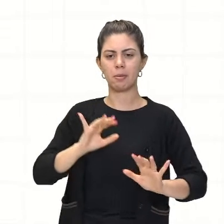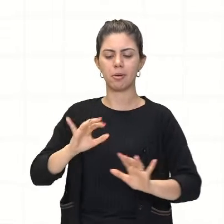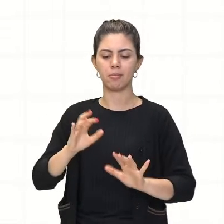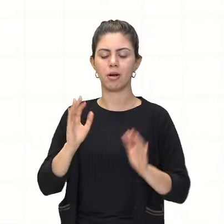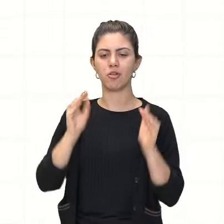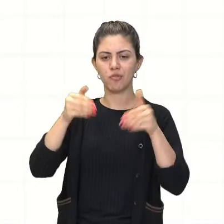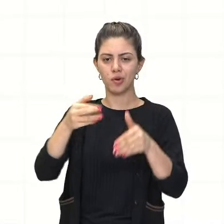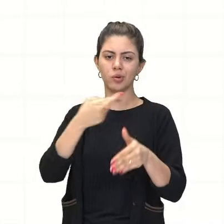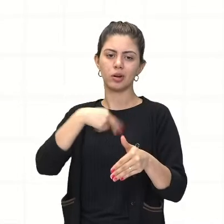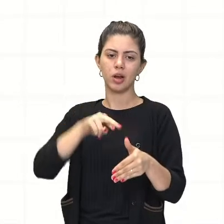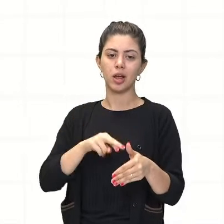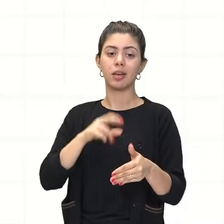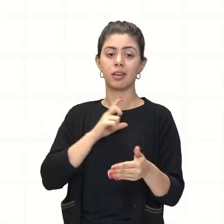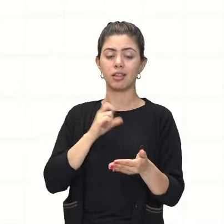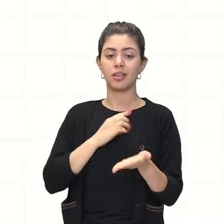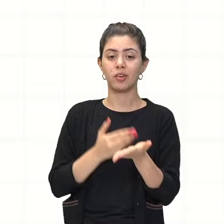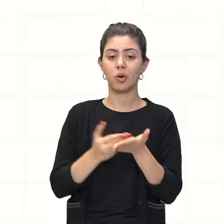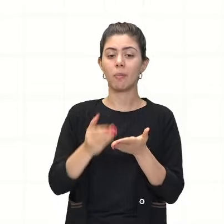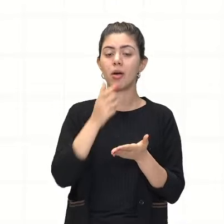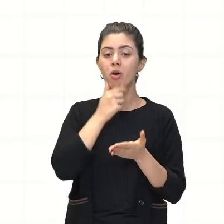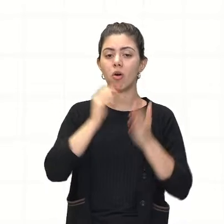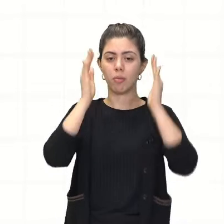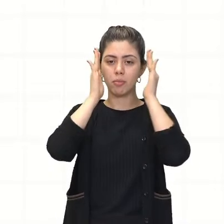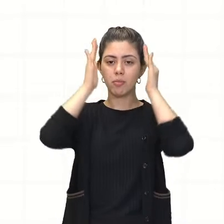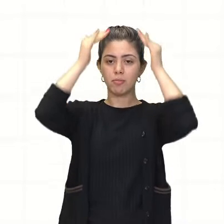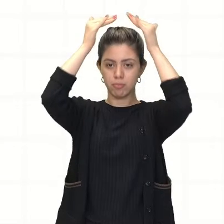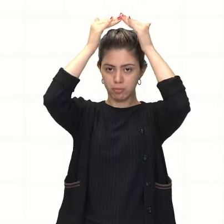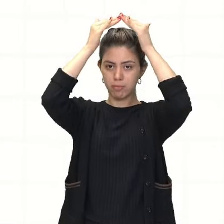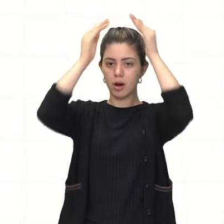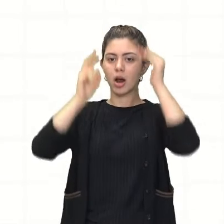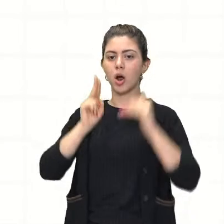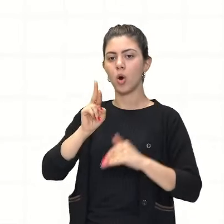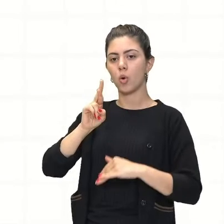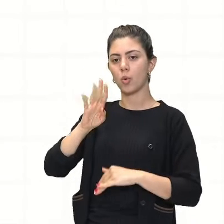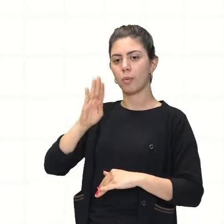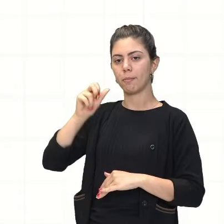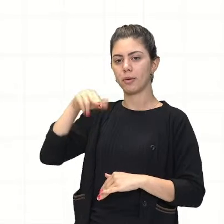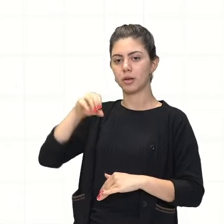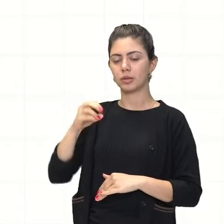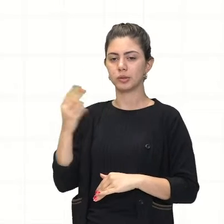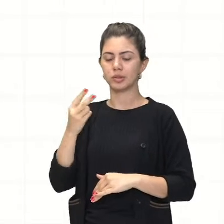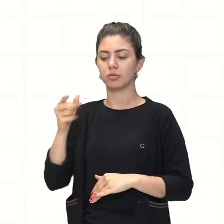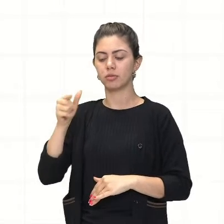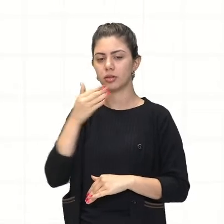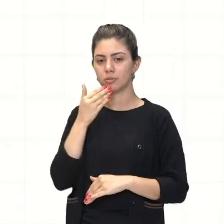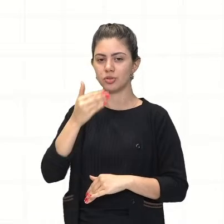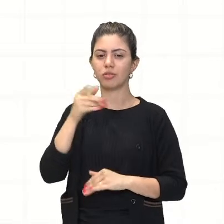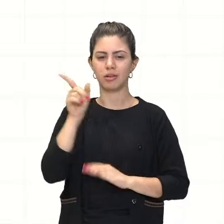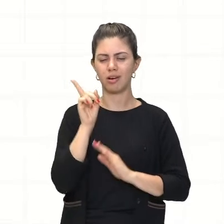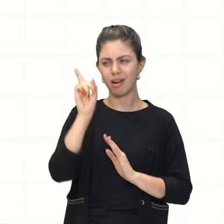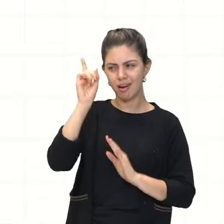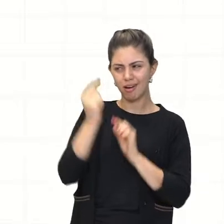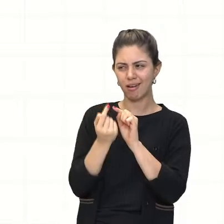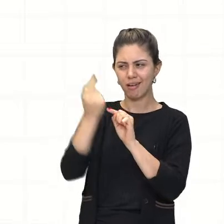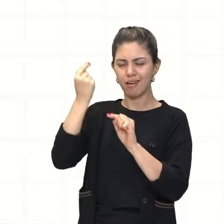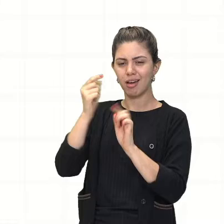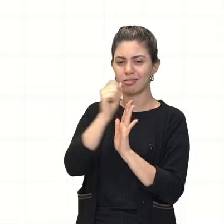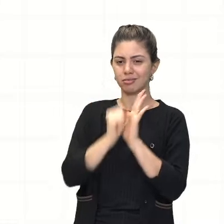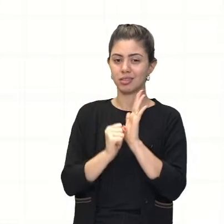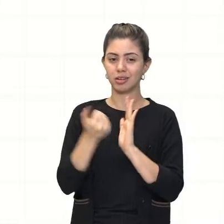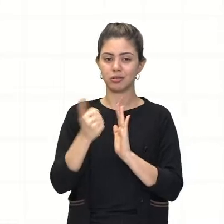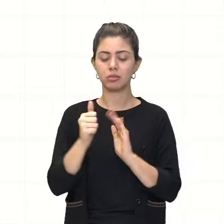foram inicialmente convocadas pelo Papa Urbano II, lá no século XI. Então, o